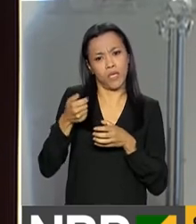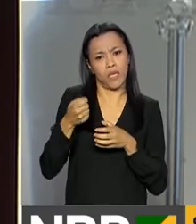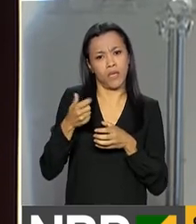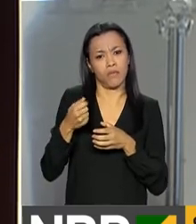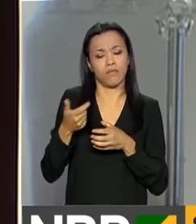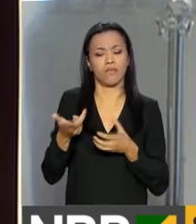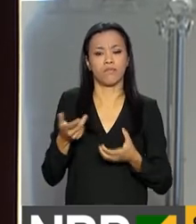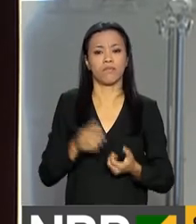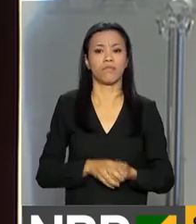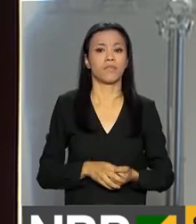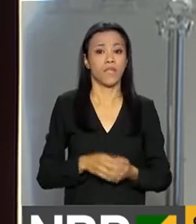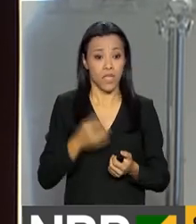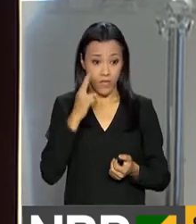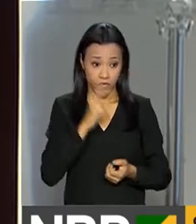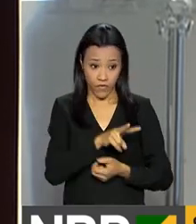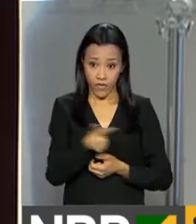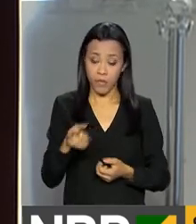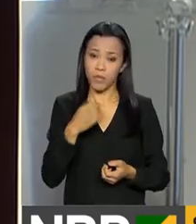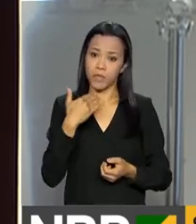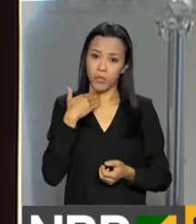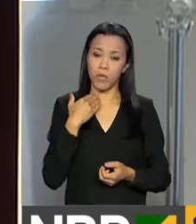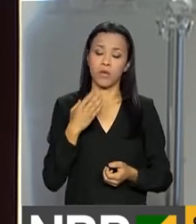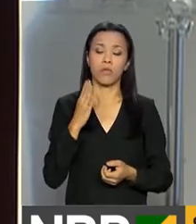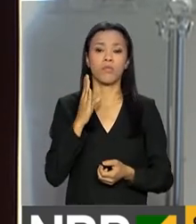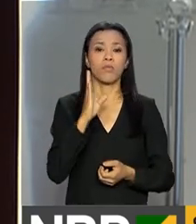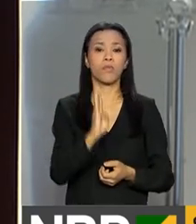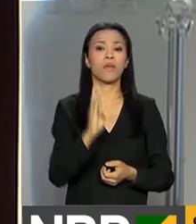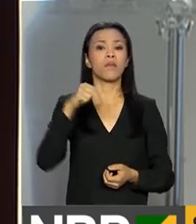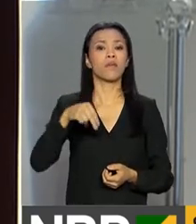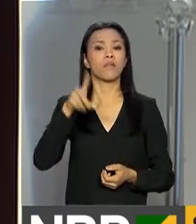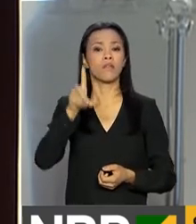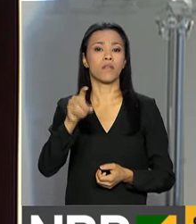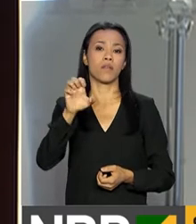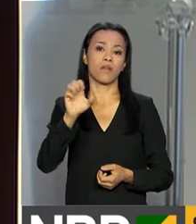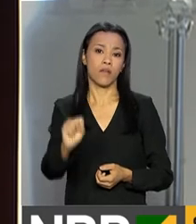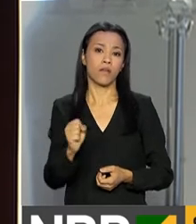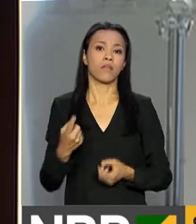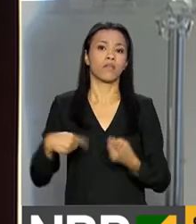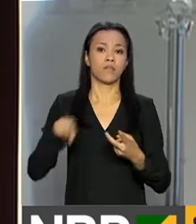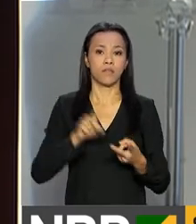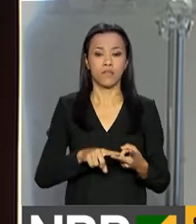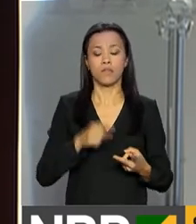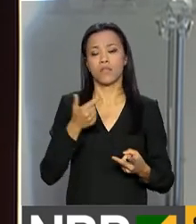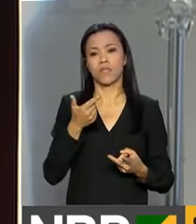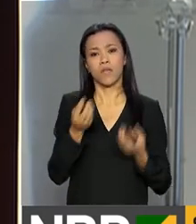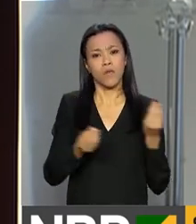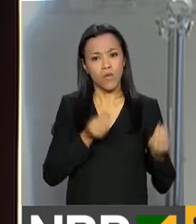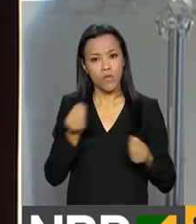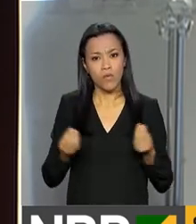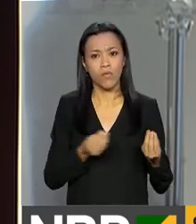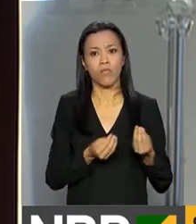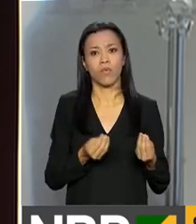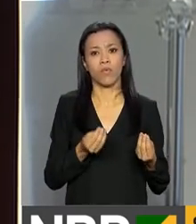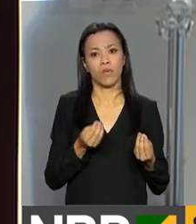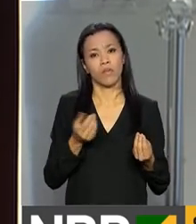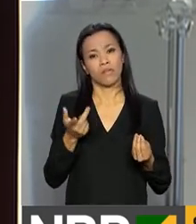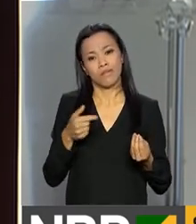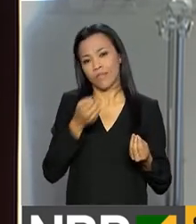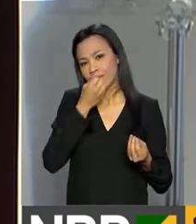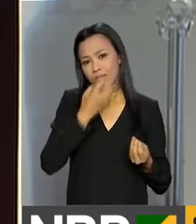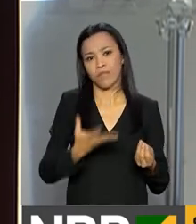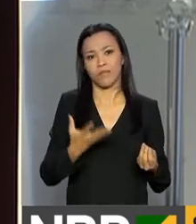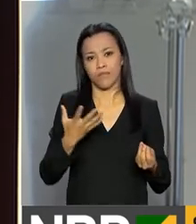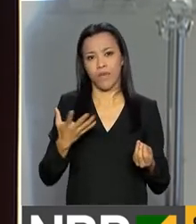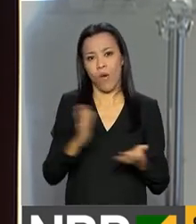estão aí dos investimentos do BNDES como exemplo, né, como se beneficia e como se beneficia mal para os